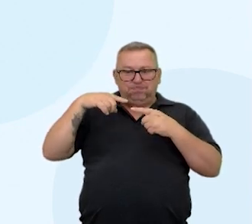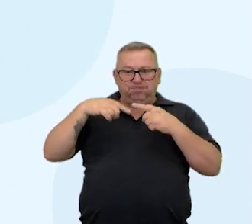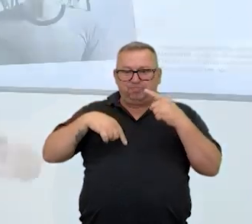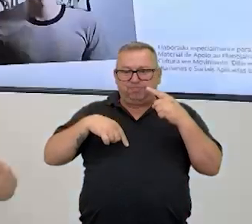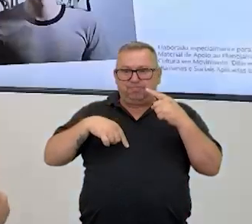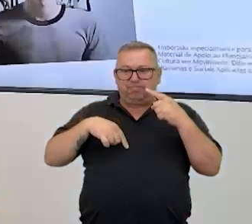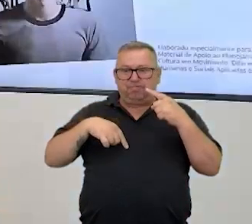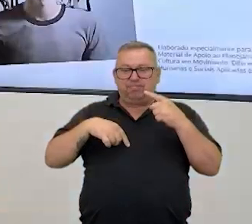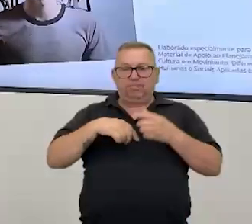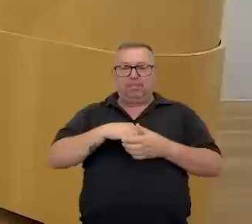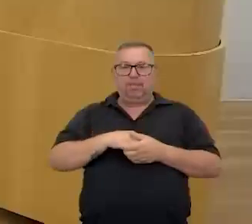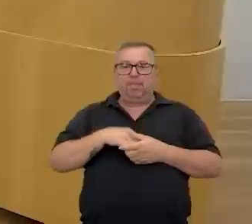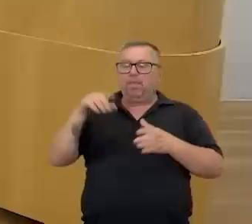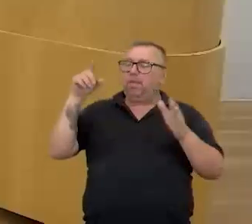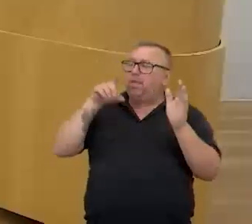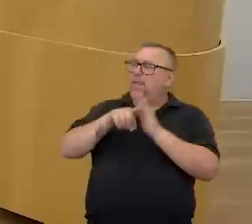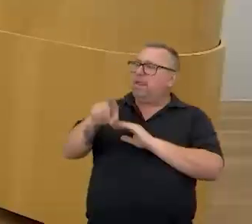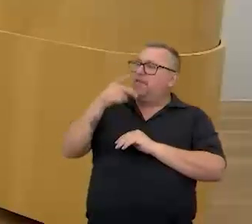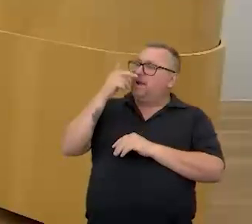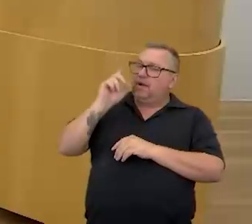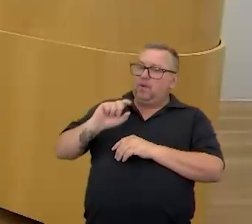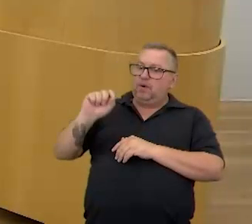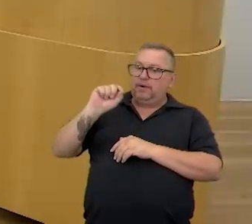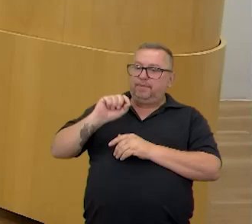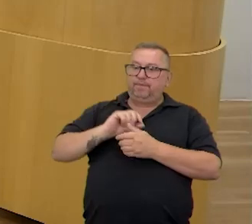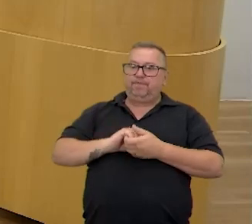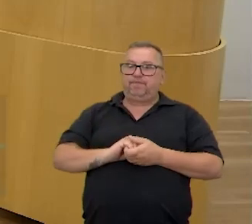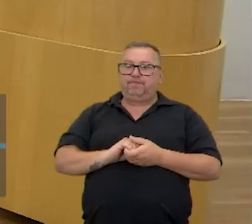tivesse que fazer essa pergunta para você, Russão, o que você diria?